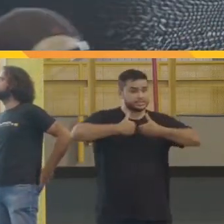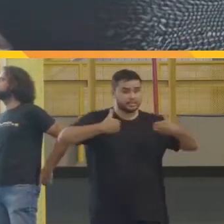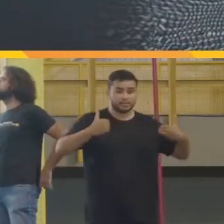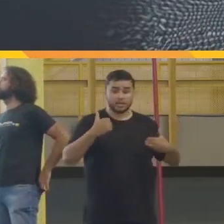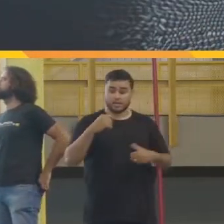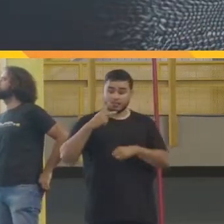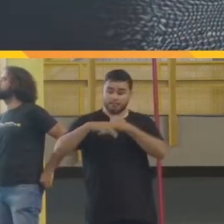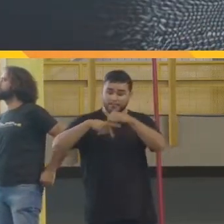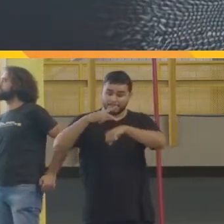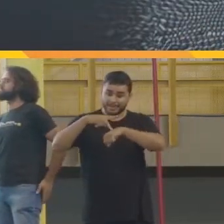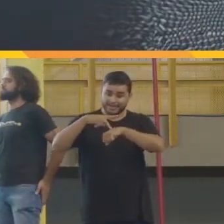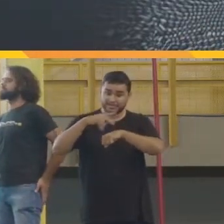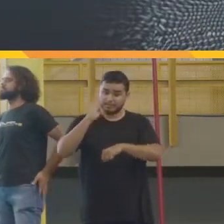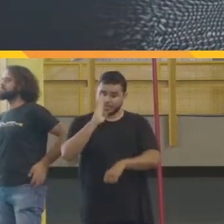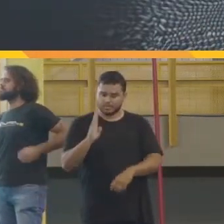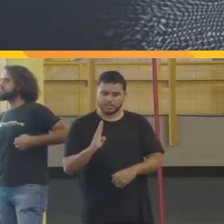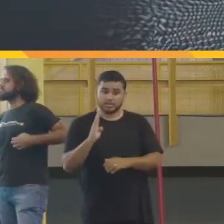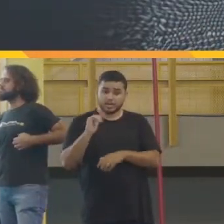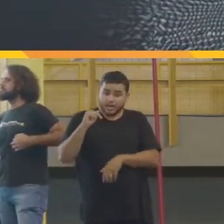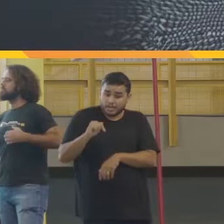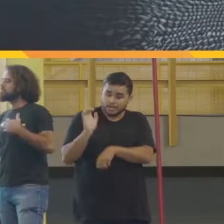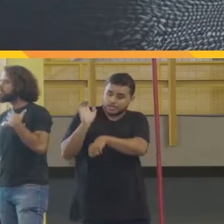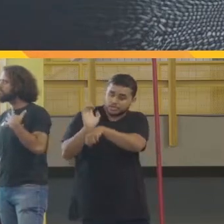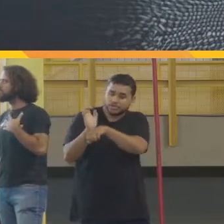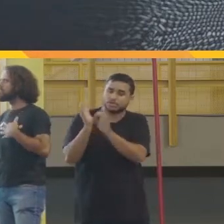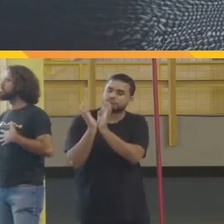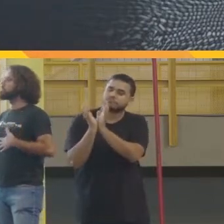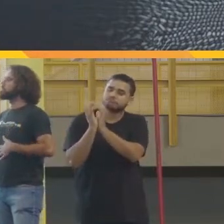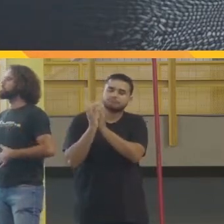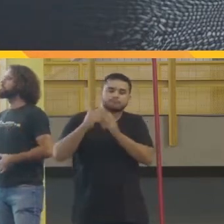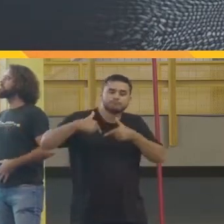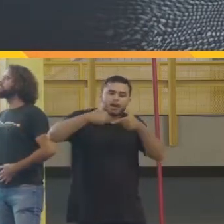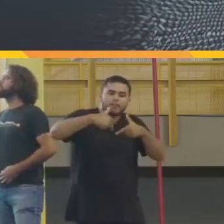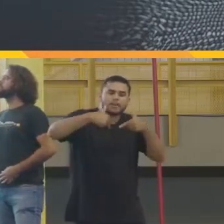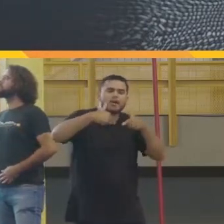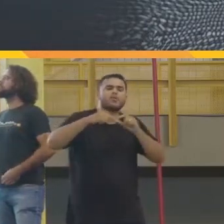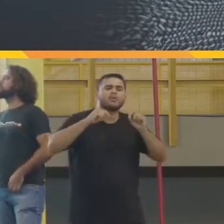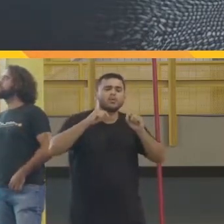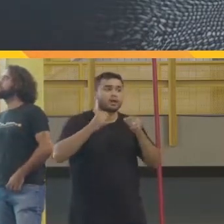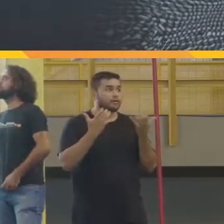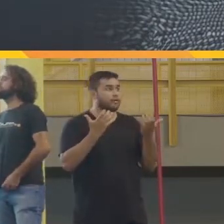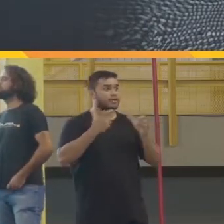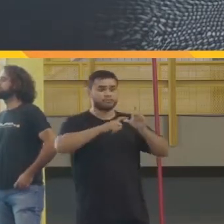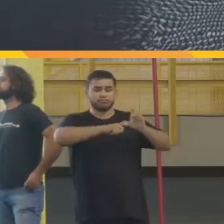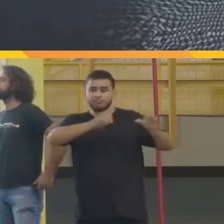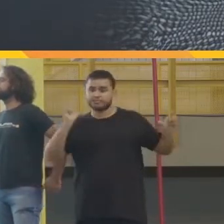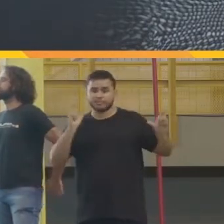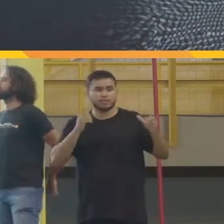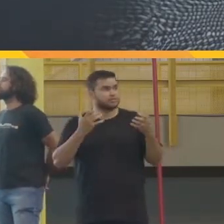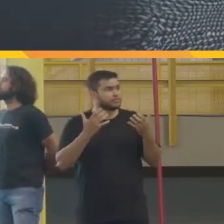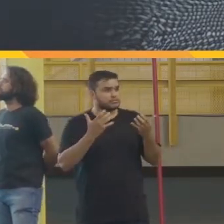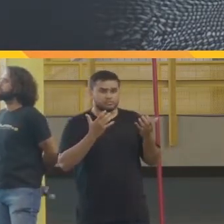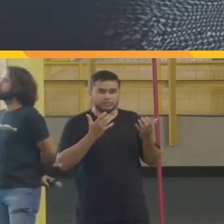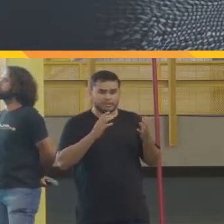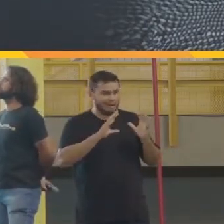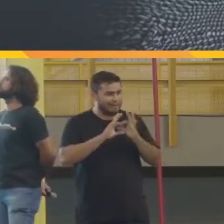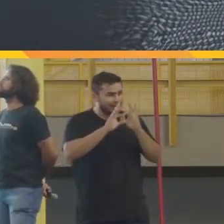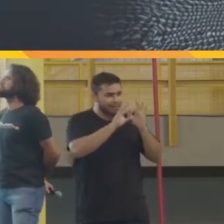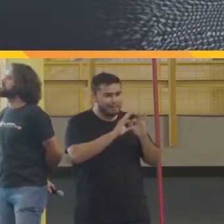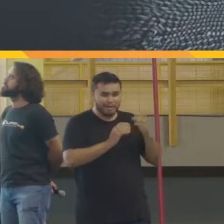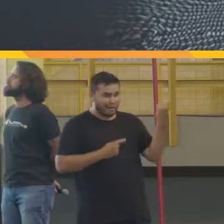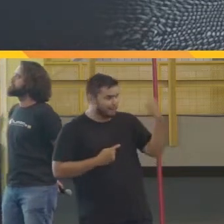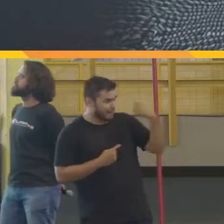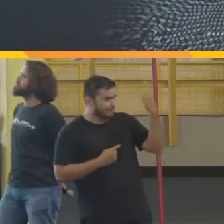emancipacionista. Ele quer a separação, ele quer a independência, tá? Esse movimento vai